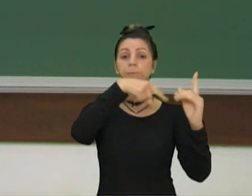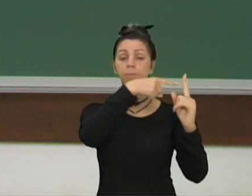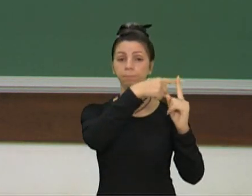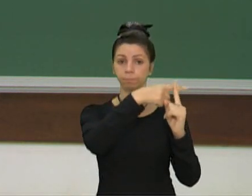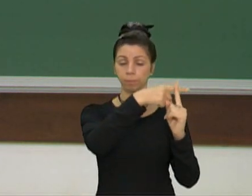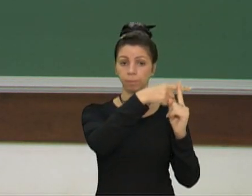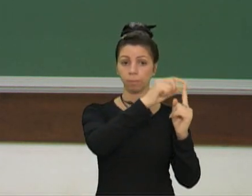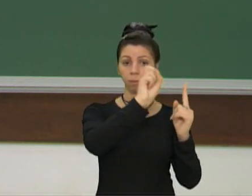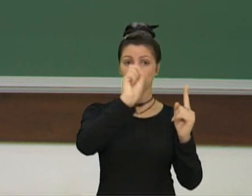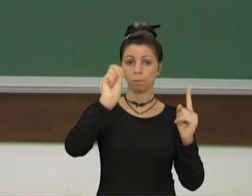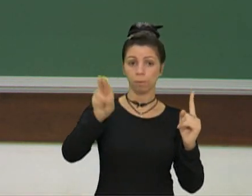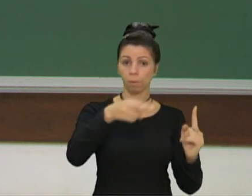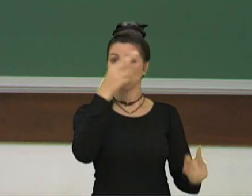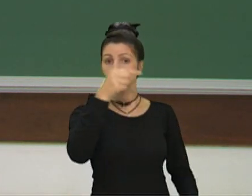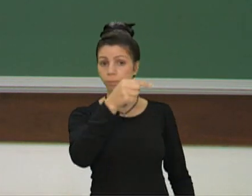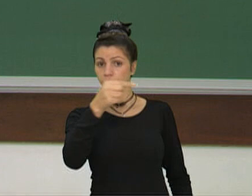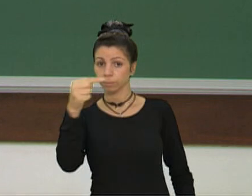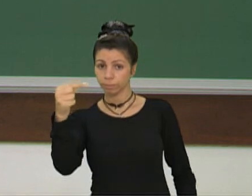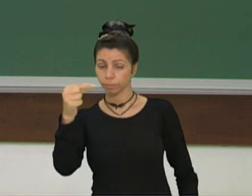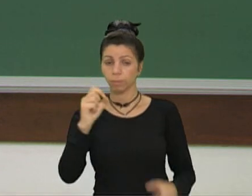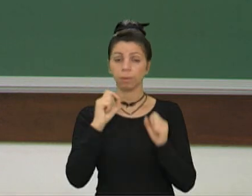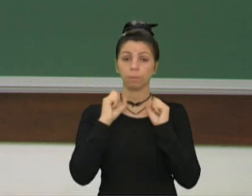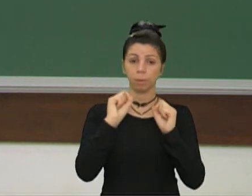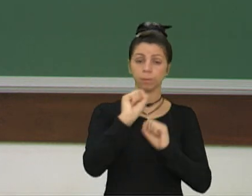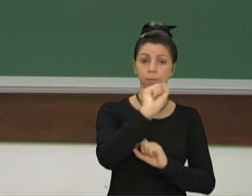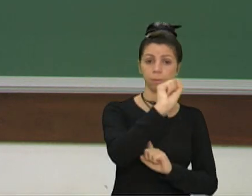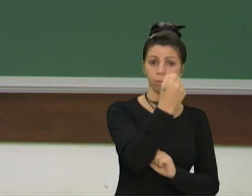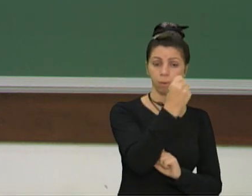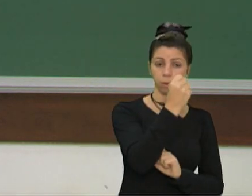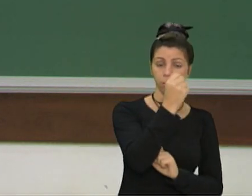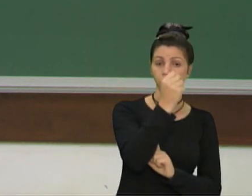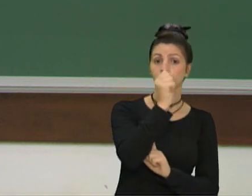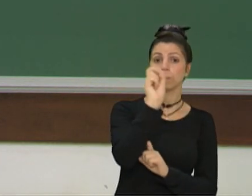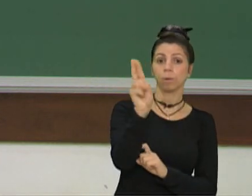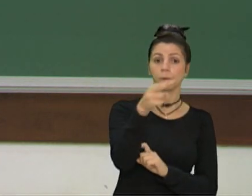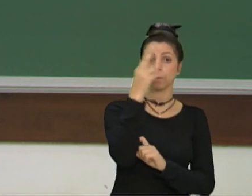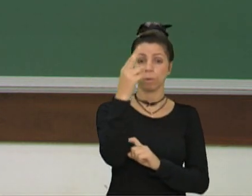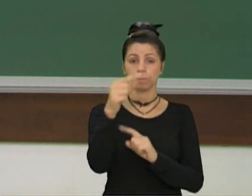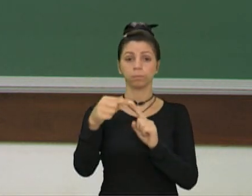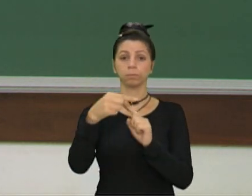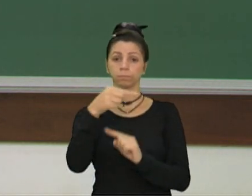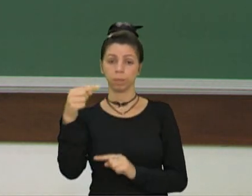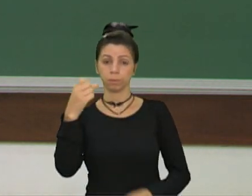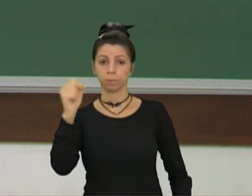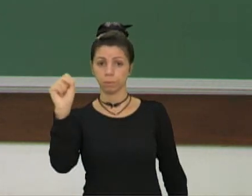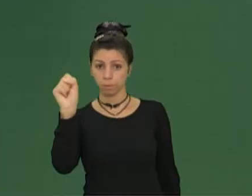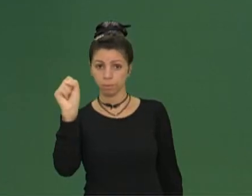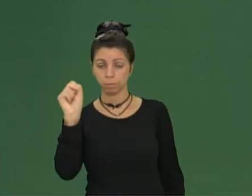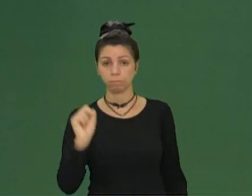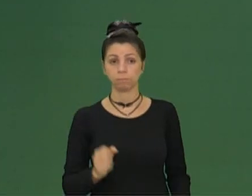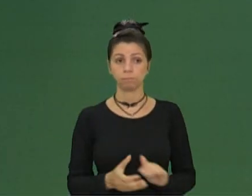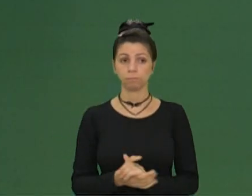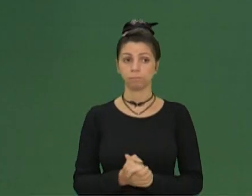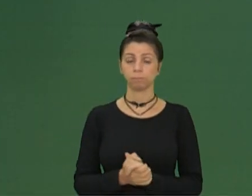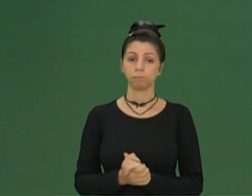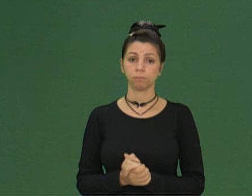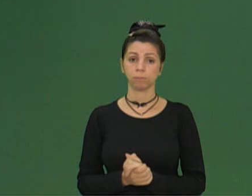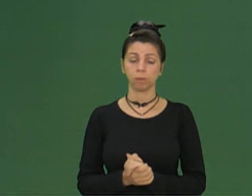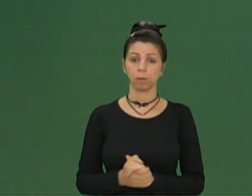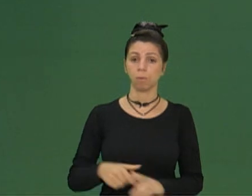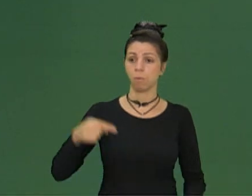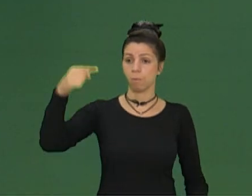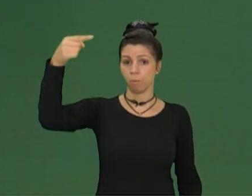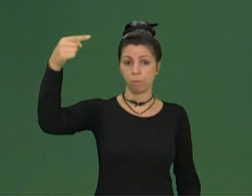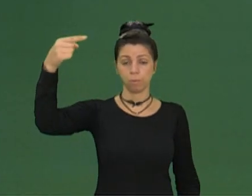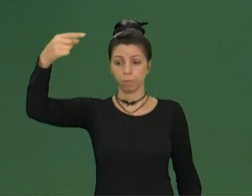ou negativo. Então, ele pode ser o 8 ou o menos 8. Eu coloquei para vocês aqui caso 1 e caso